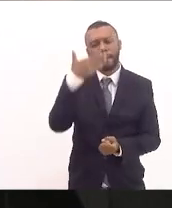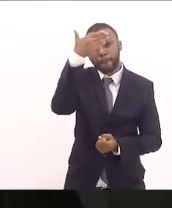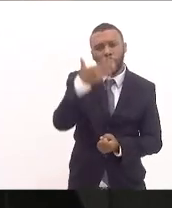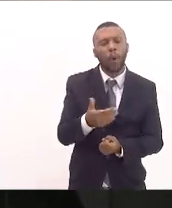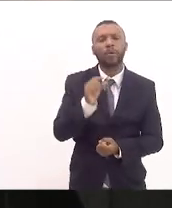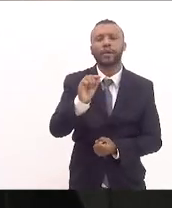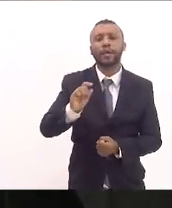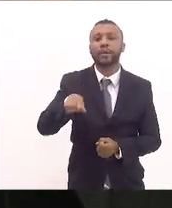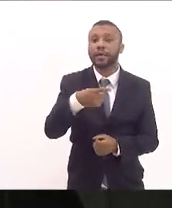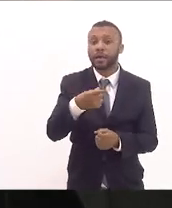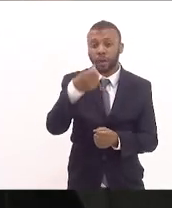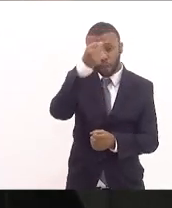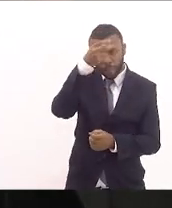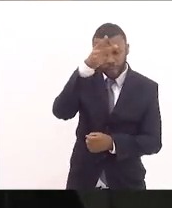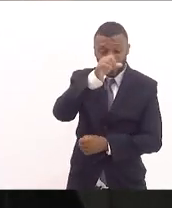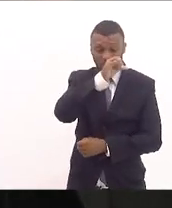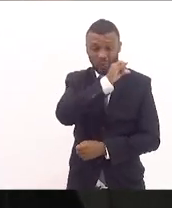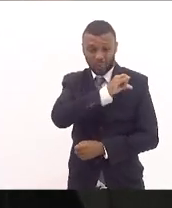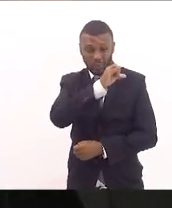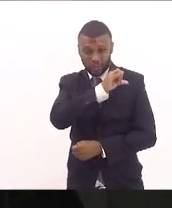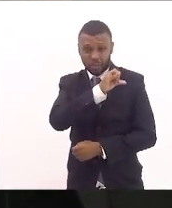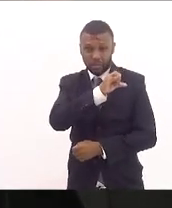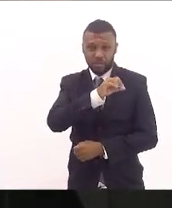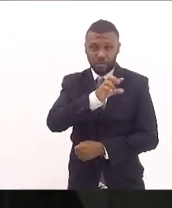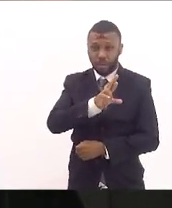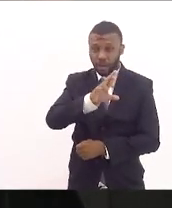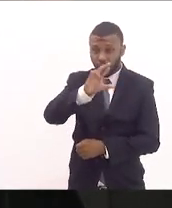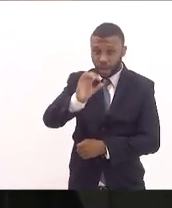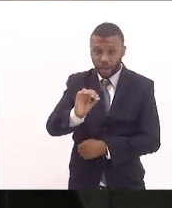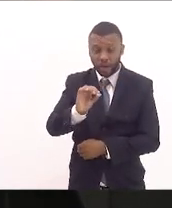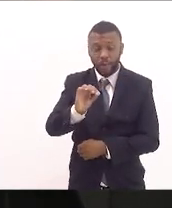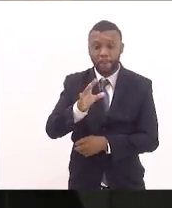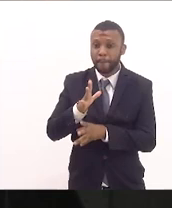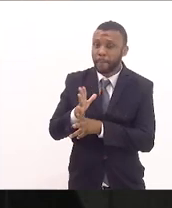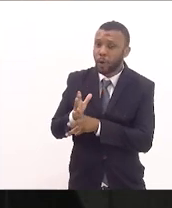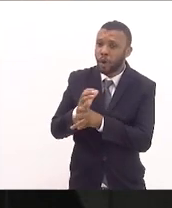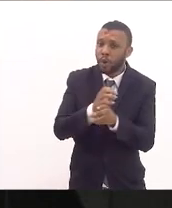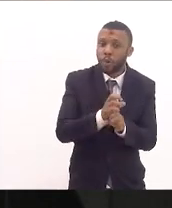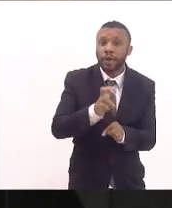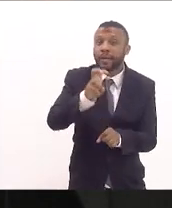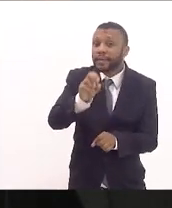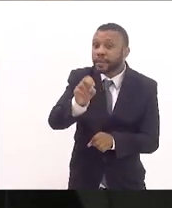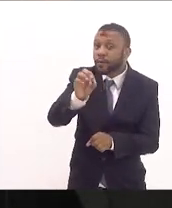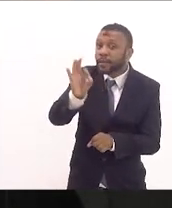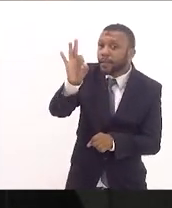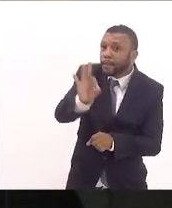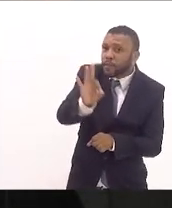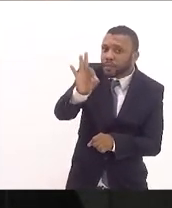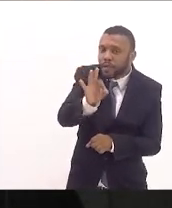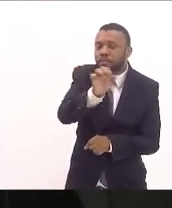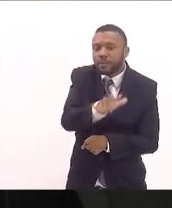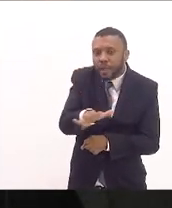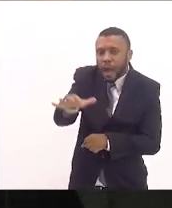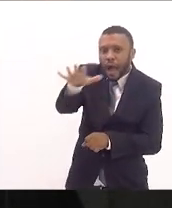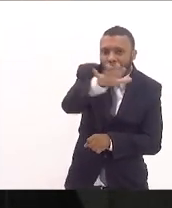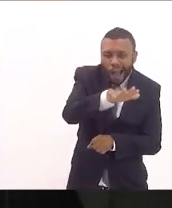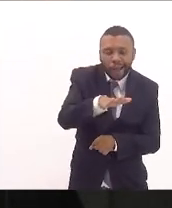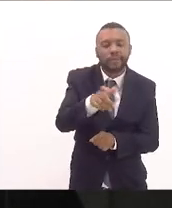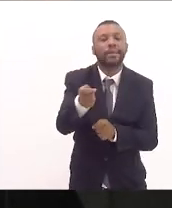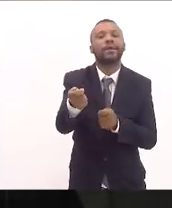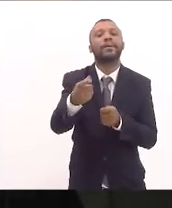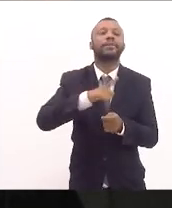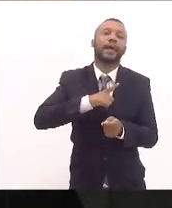do Rio de Janeiro Deputado Alana mais de cinquenta por cento do território tá